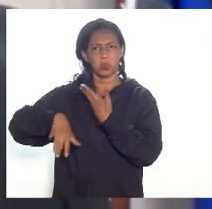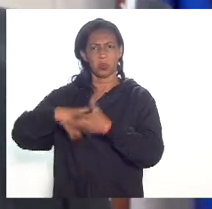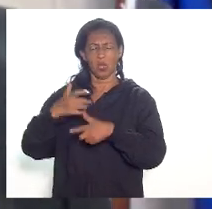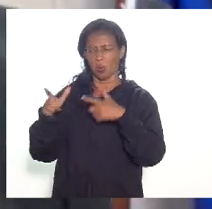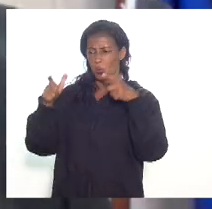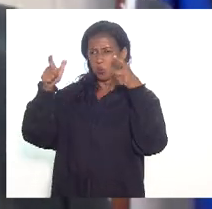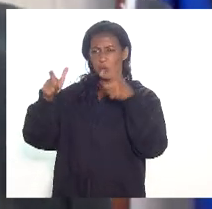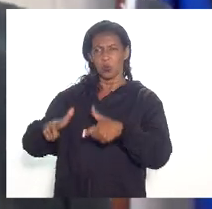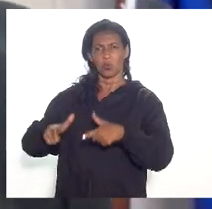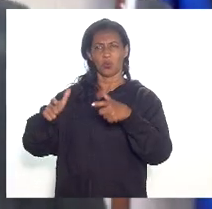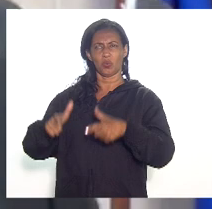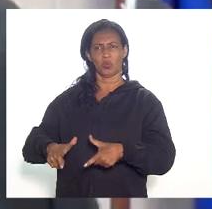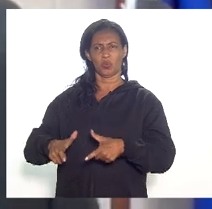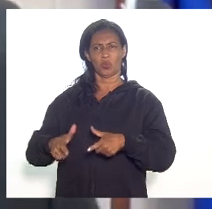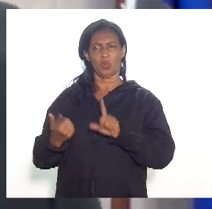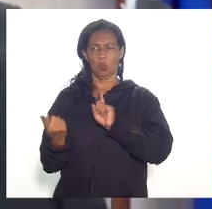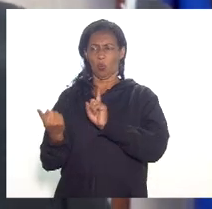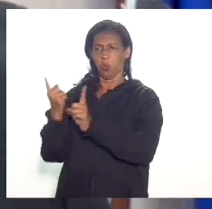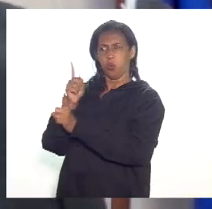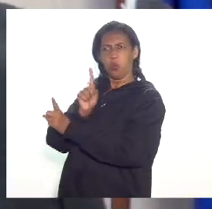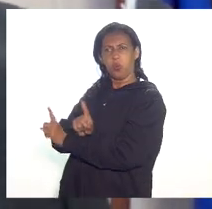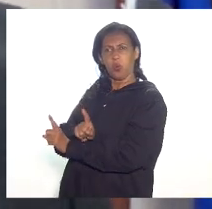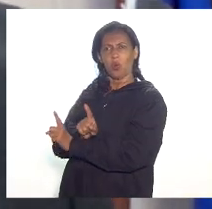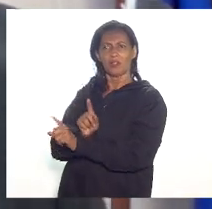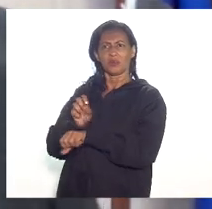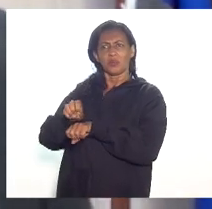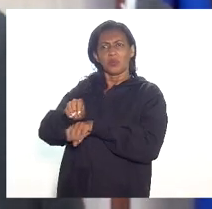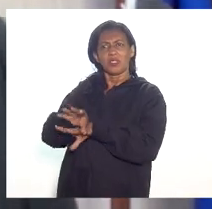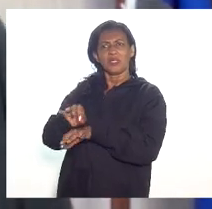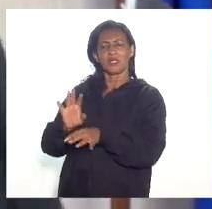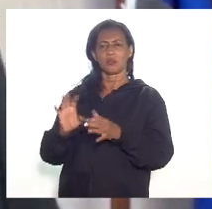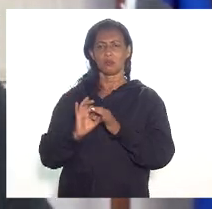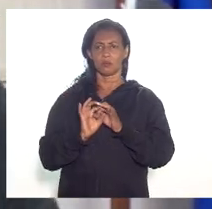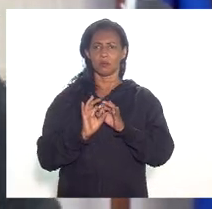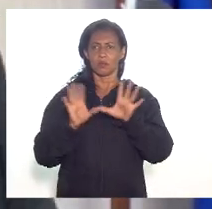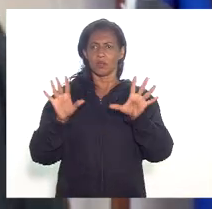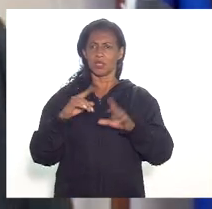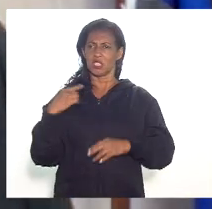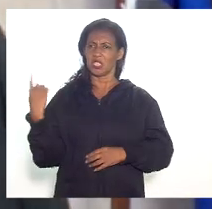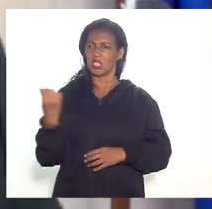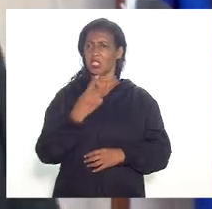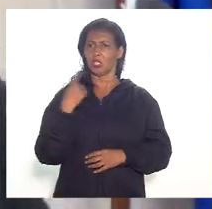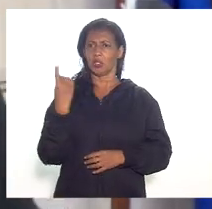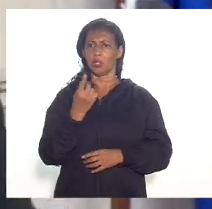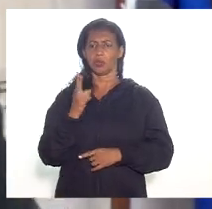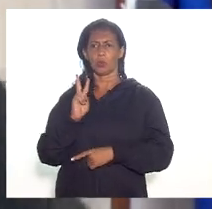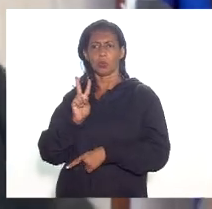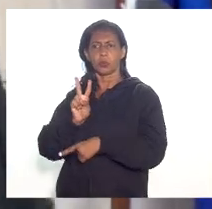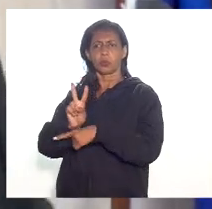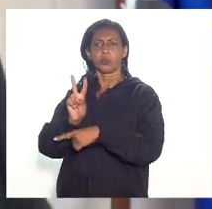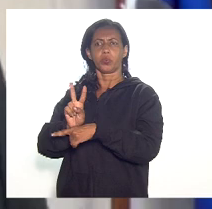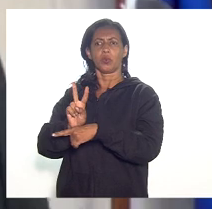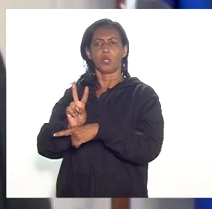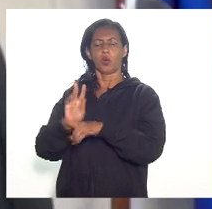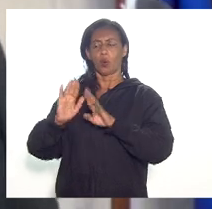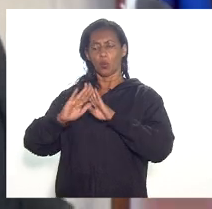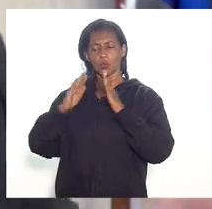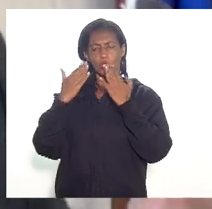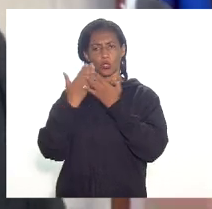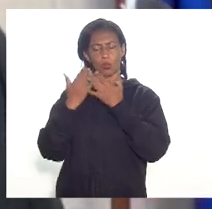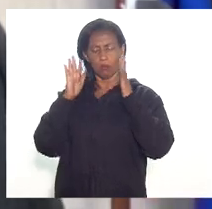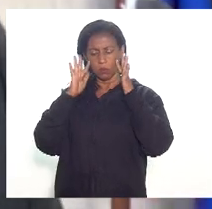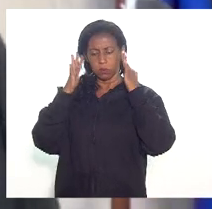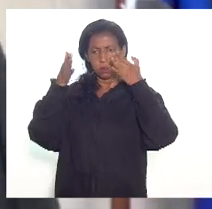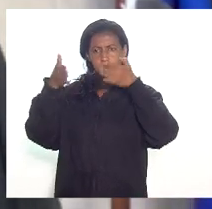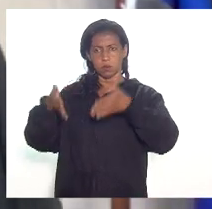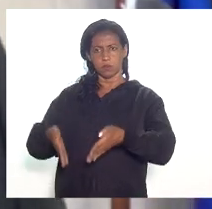ambiente totalmente avesso ao ensino com liberdade e que nós defendemos uma escola onde os pontos de vista sejam